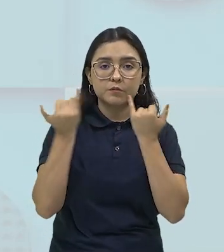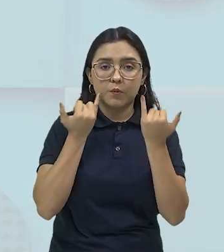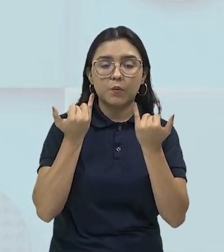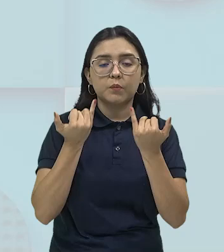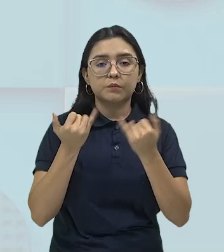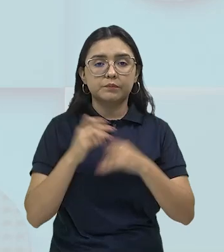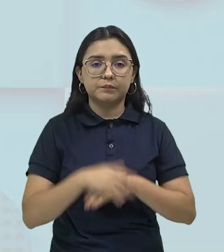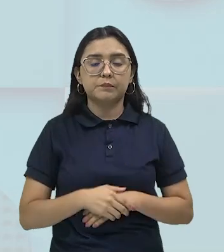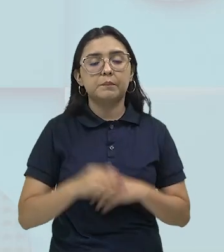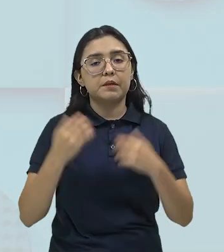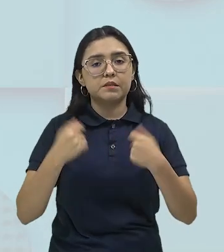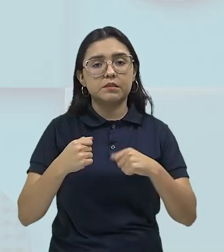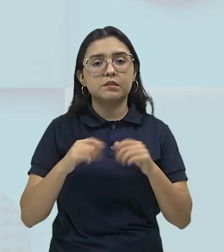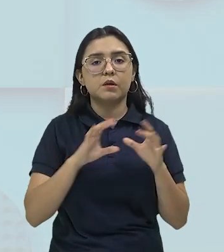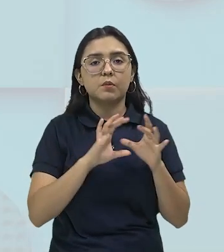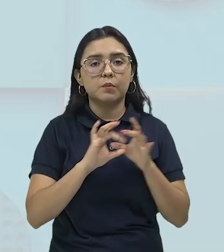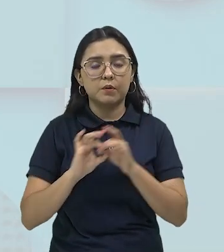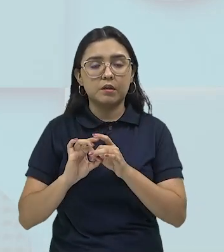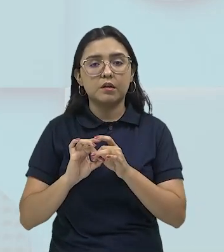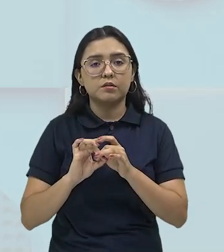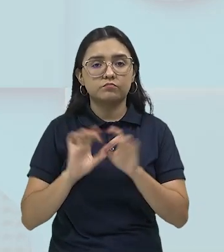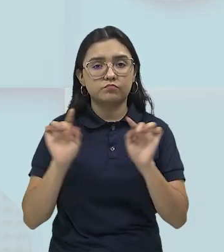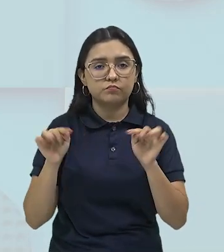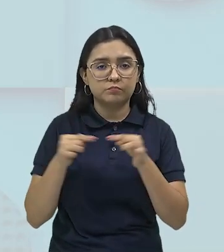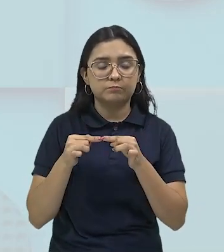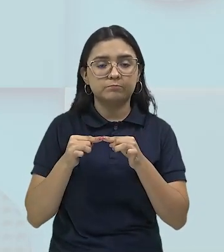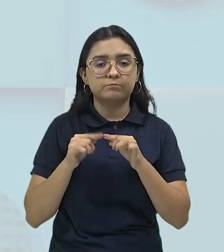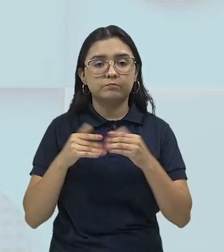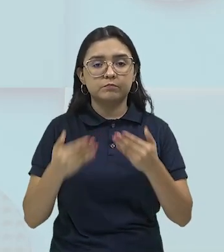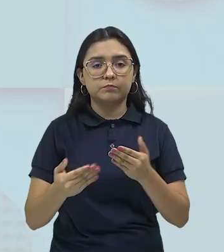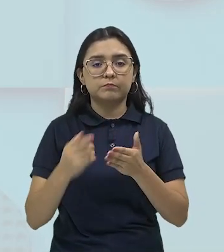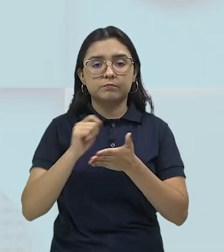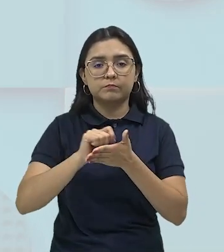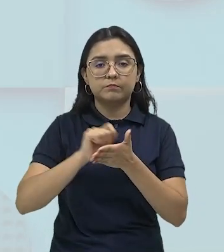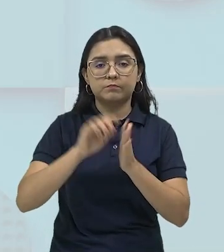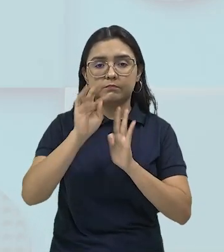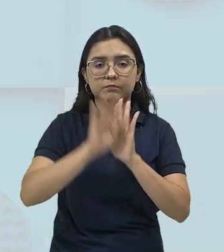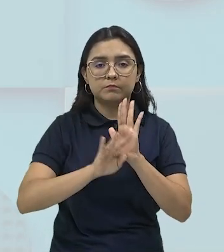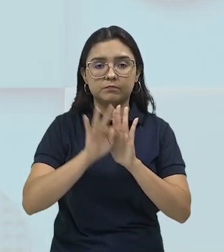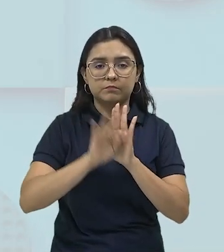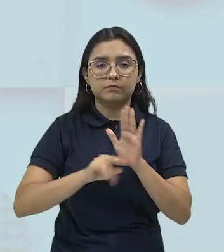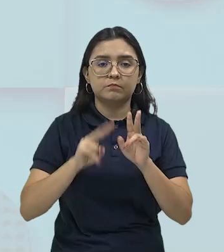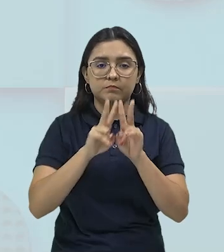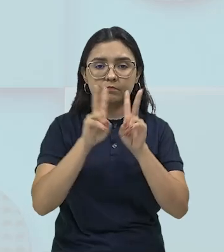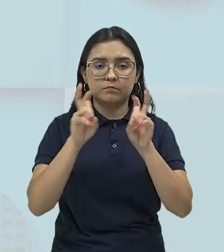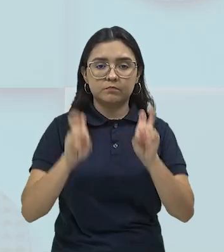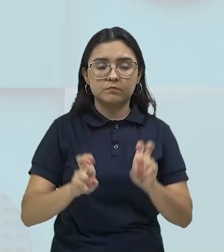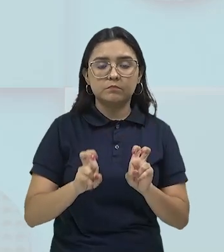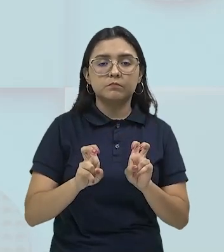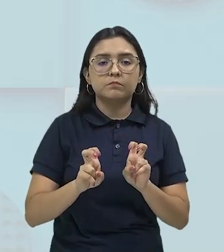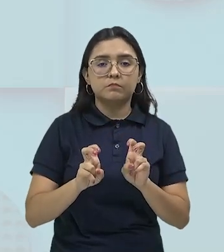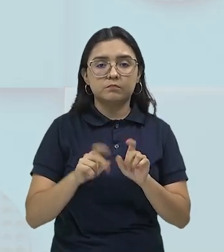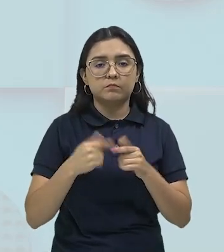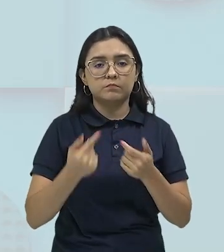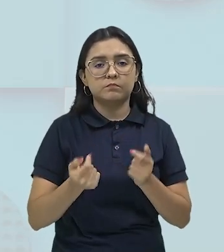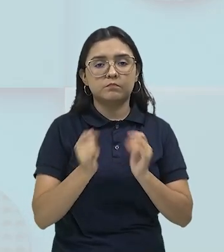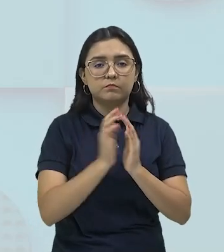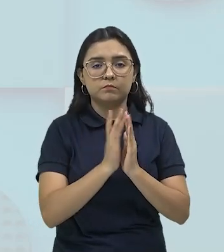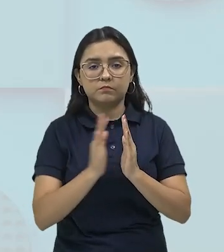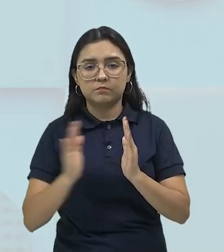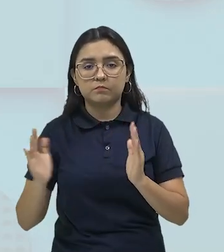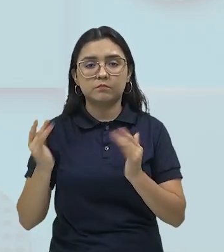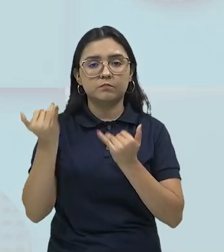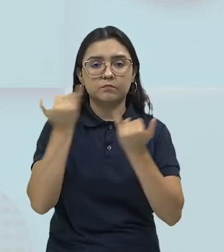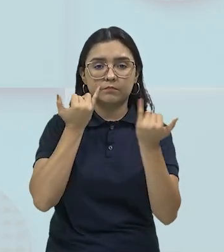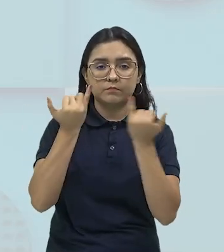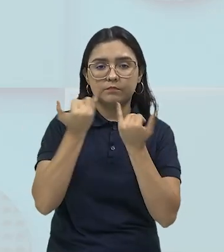ser coerente. Ou seja, quando você escreve um texto, você introduz um assunto, no seu desenvolvimento você dá informações baseadas em